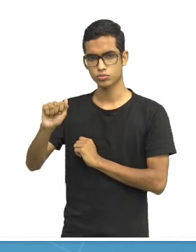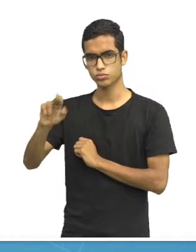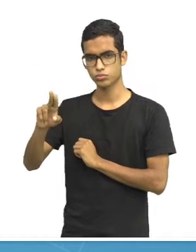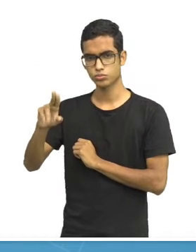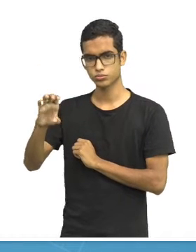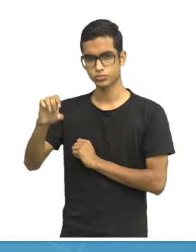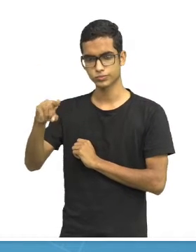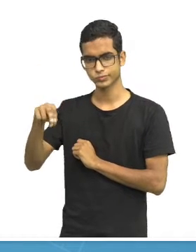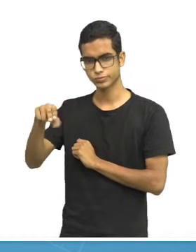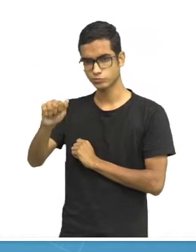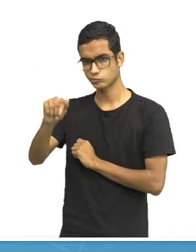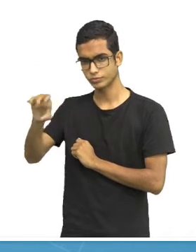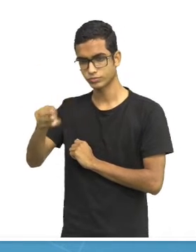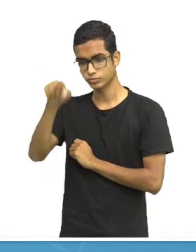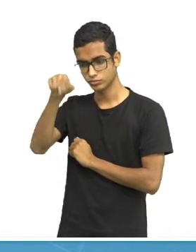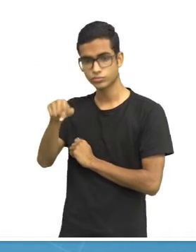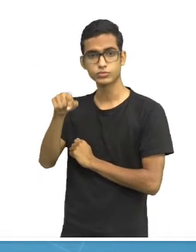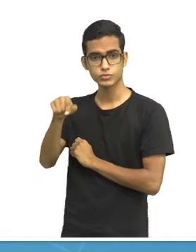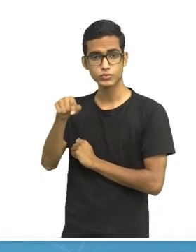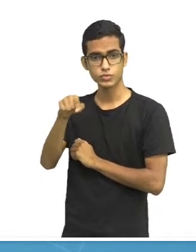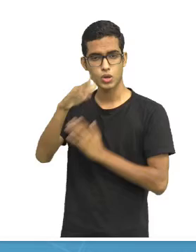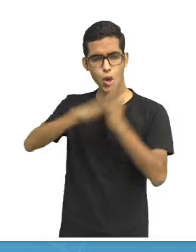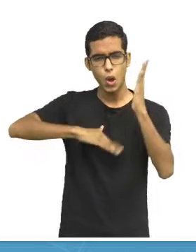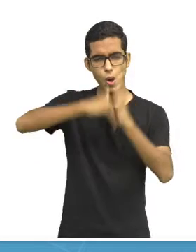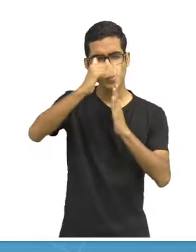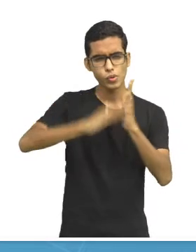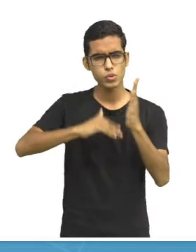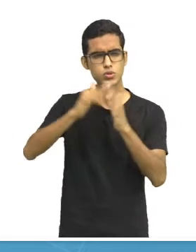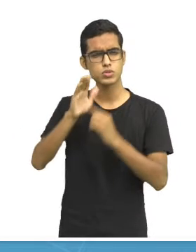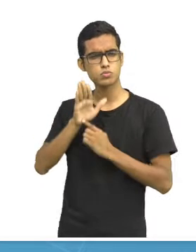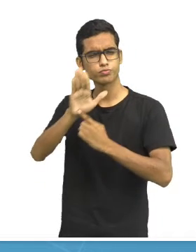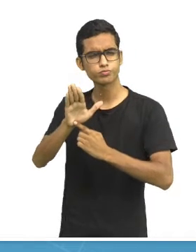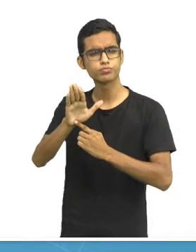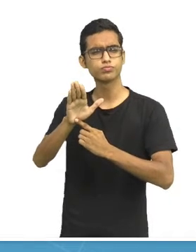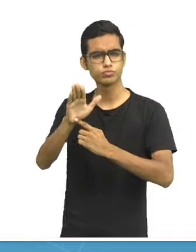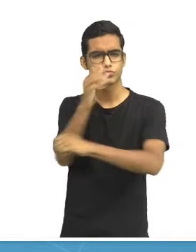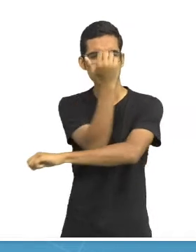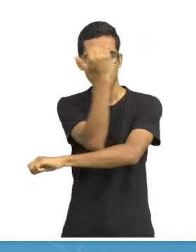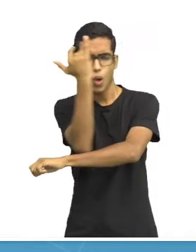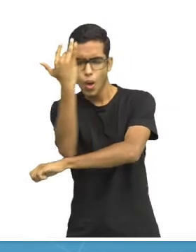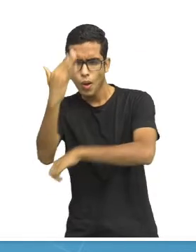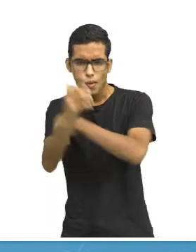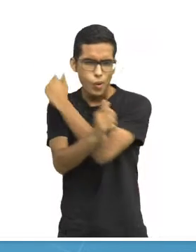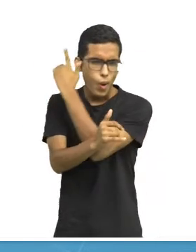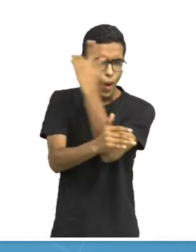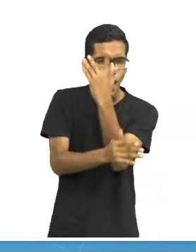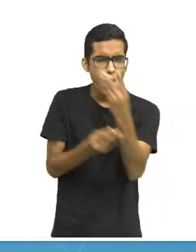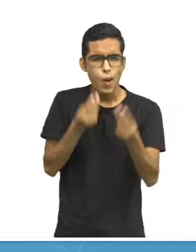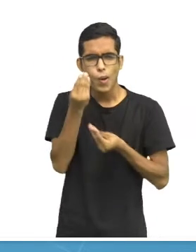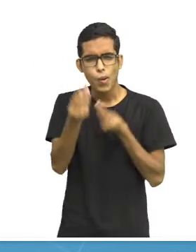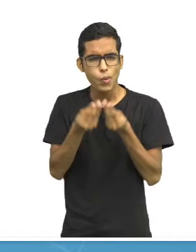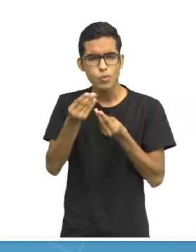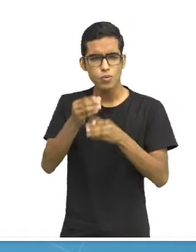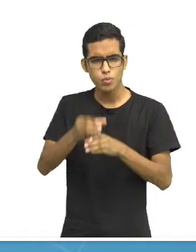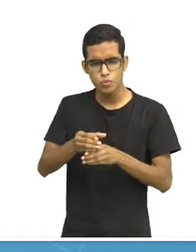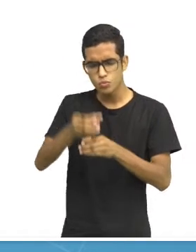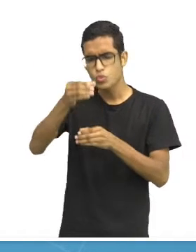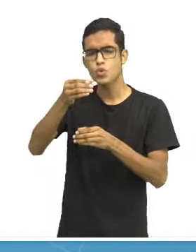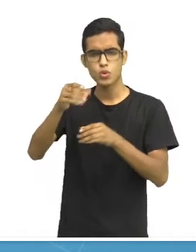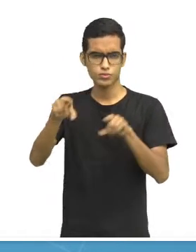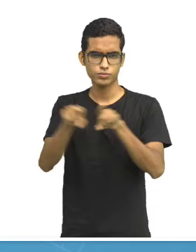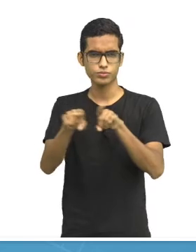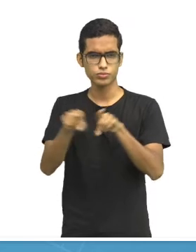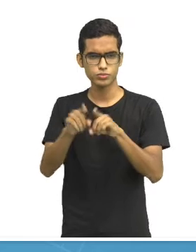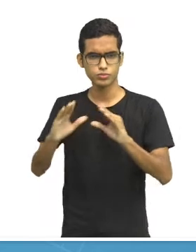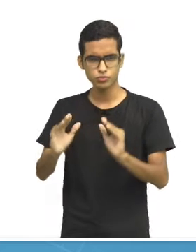pintura deveria tratar as formas da natureza como se fossem cones, esferas e cilindros. De acordo